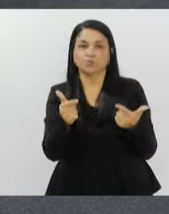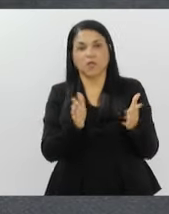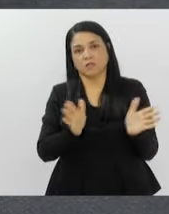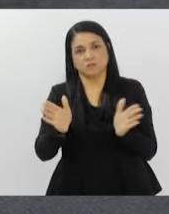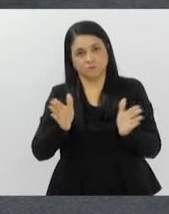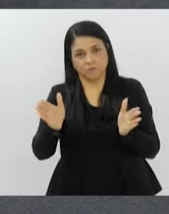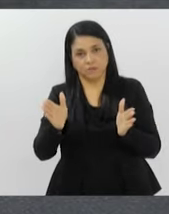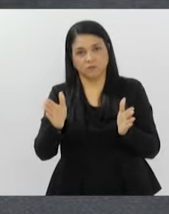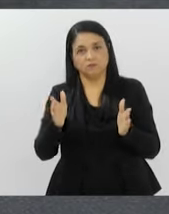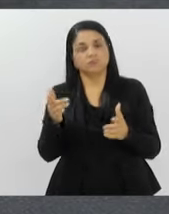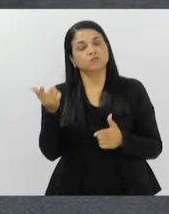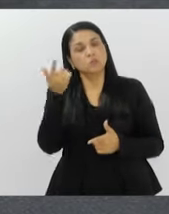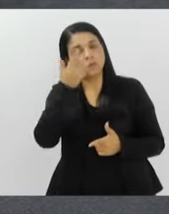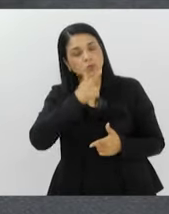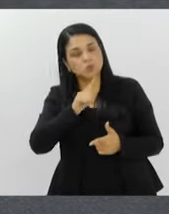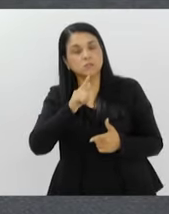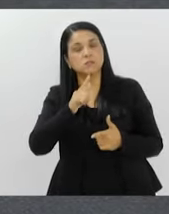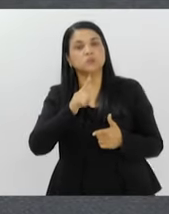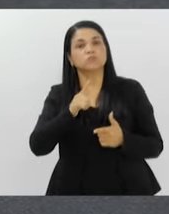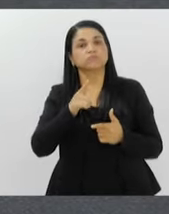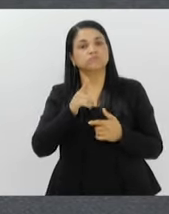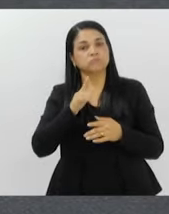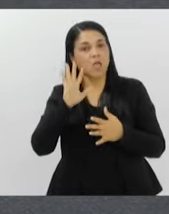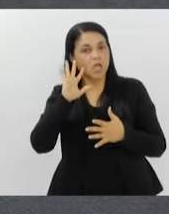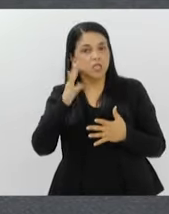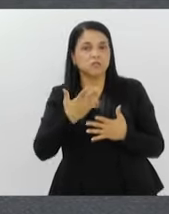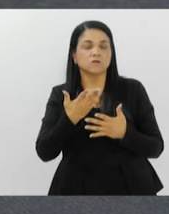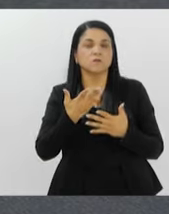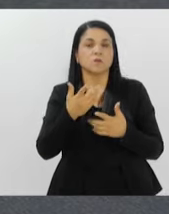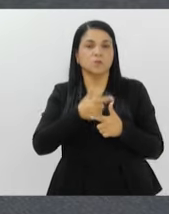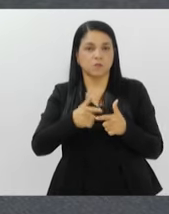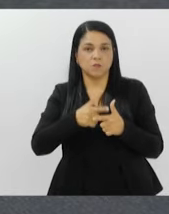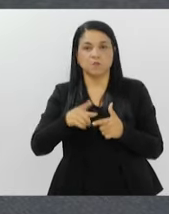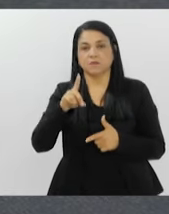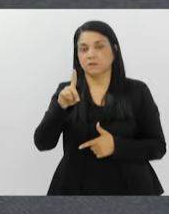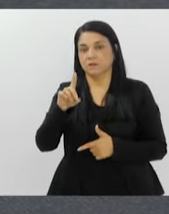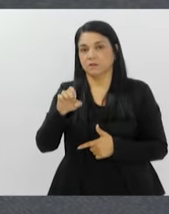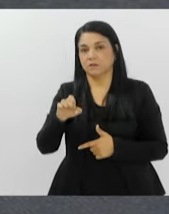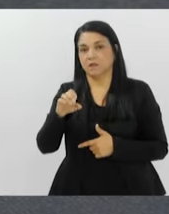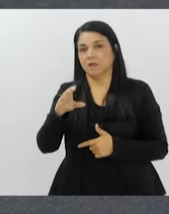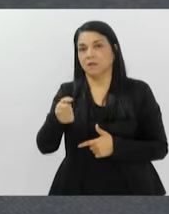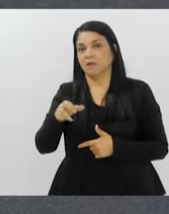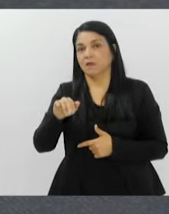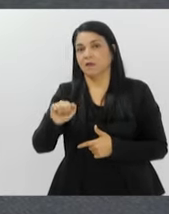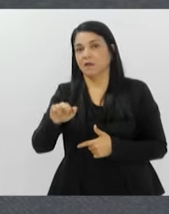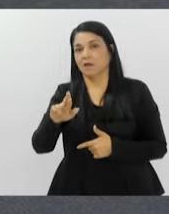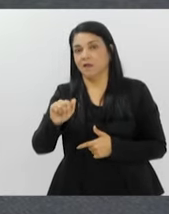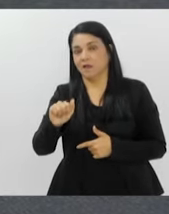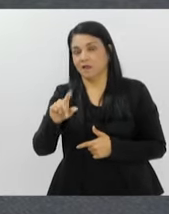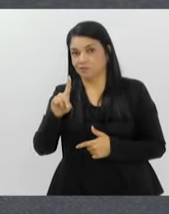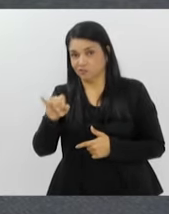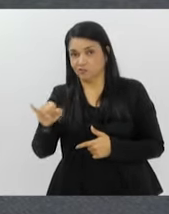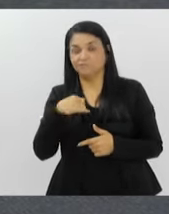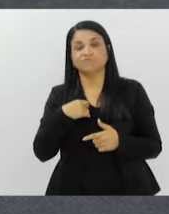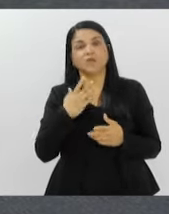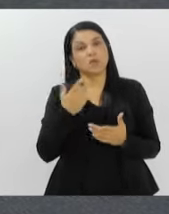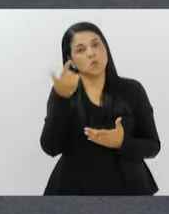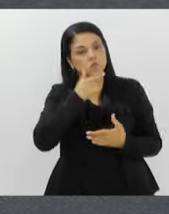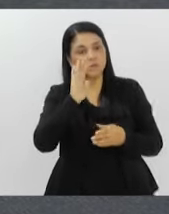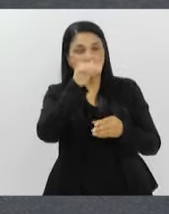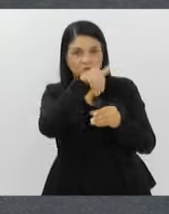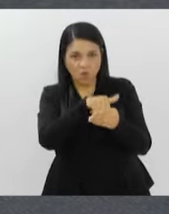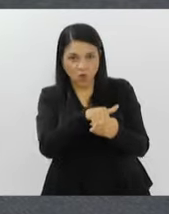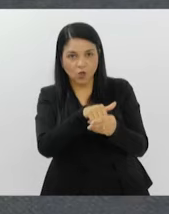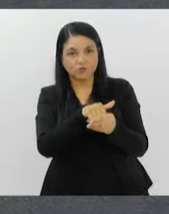a gente ultrapassou a questão da decrat e esse nosso projeto que espero que brevemente vá voto garante essa acessibilidade